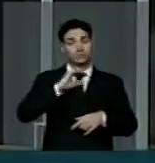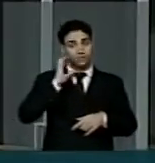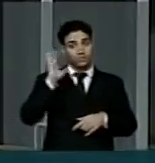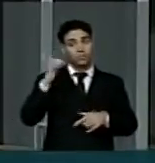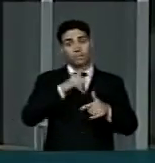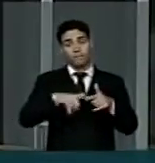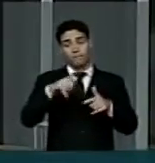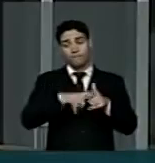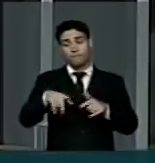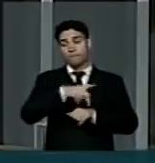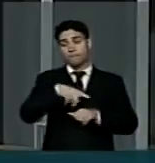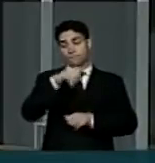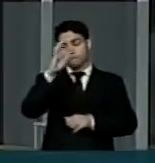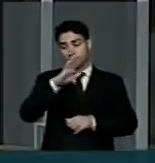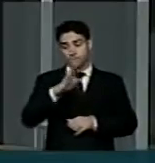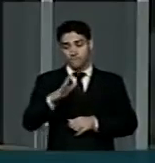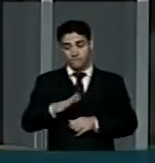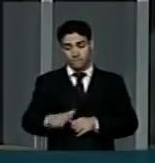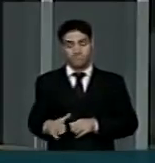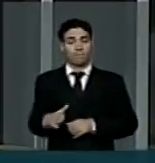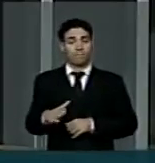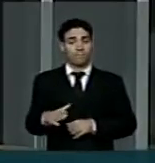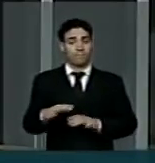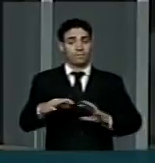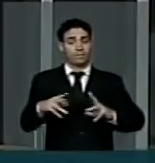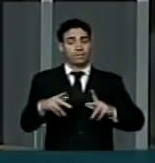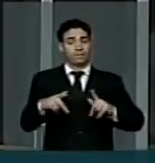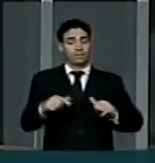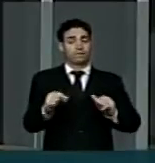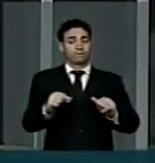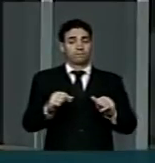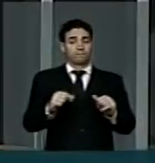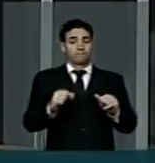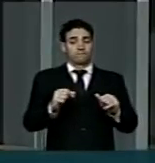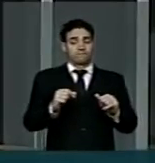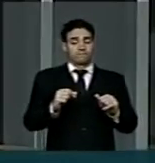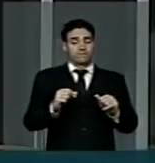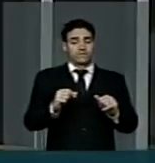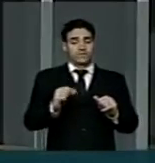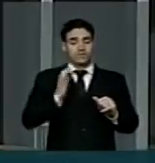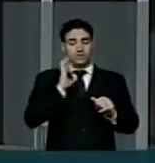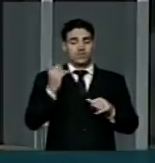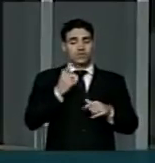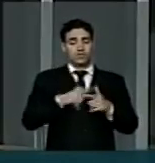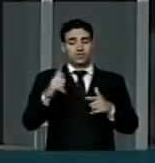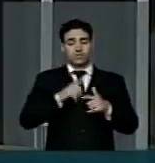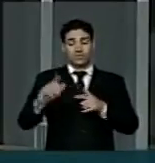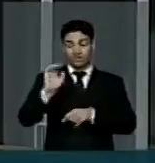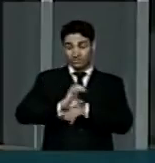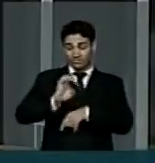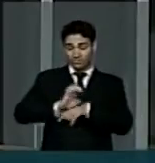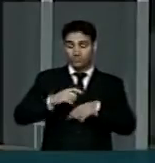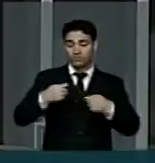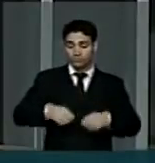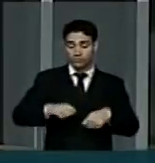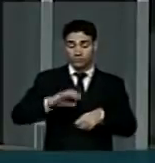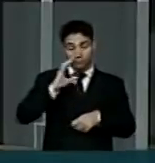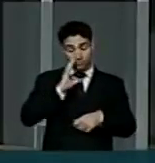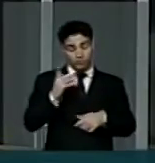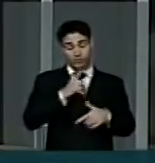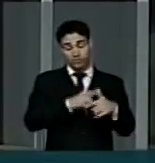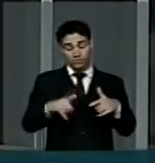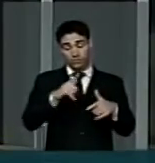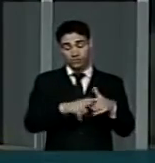da nação brasileira, resolvermos o problema dos estados brasileiros, nós temos que resolver os problemas